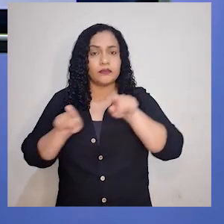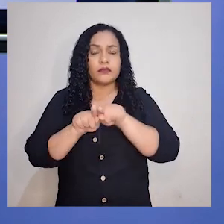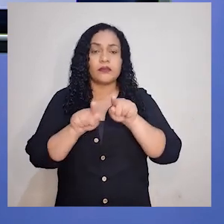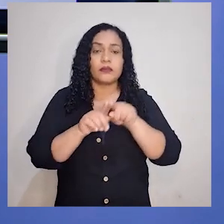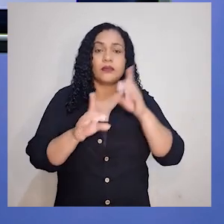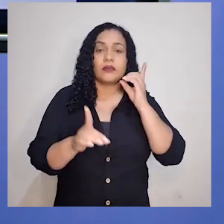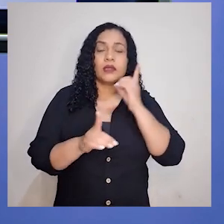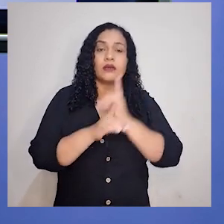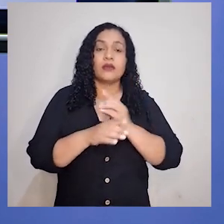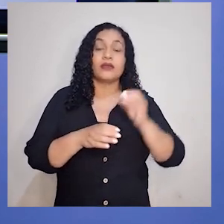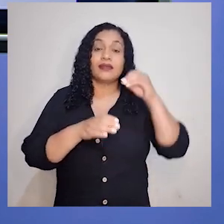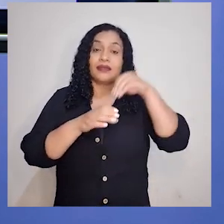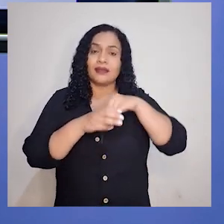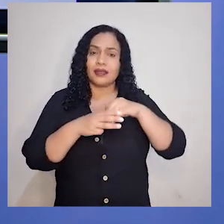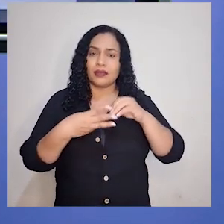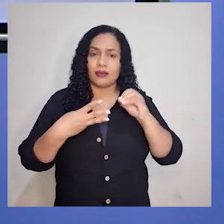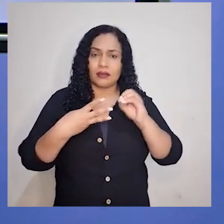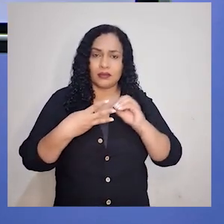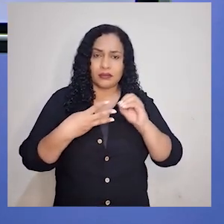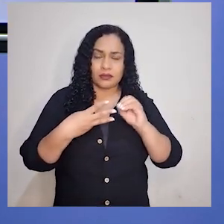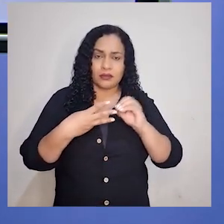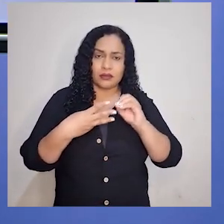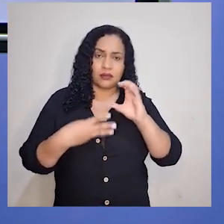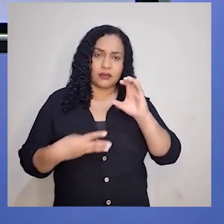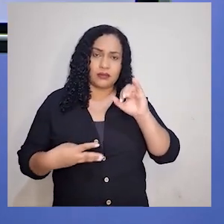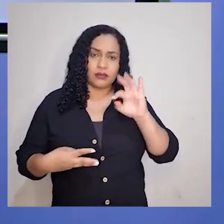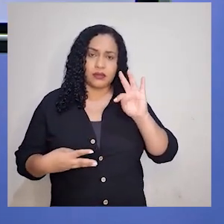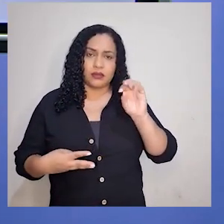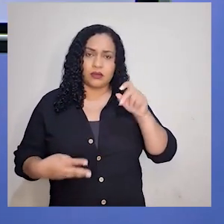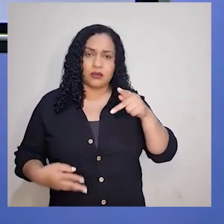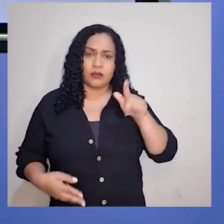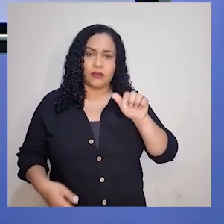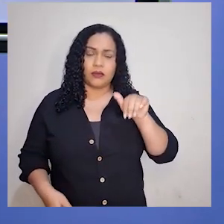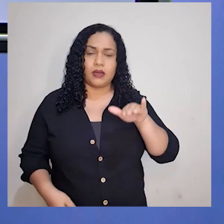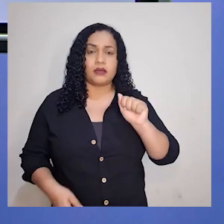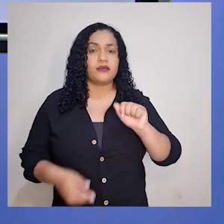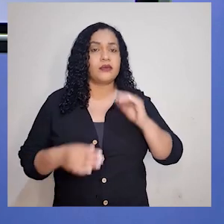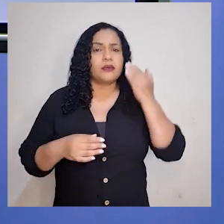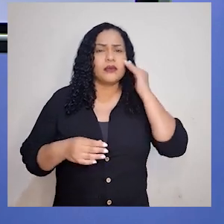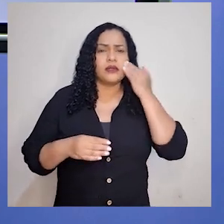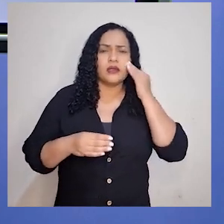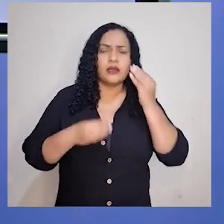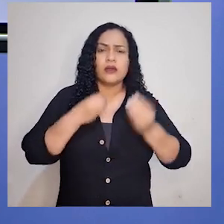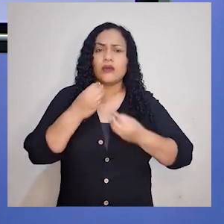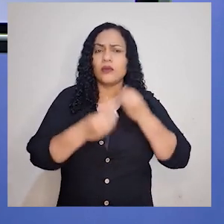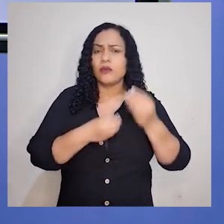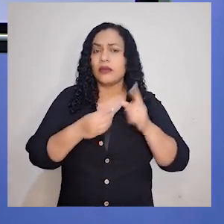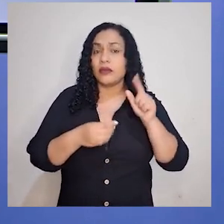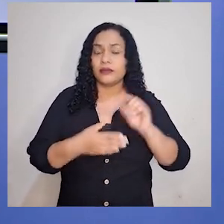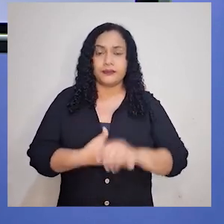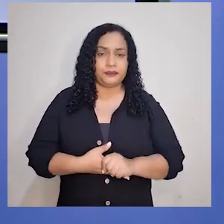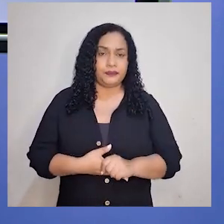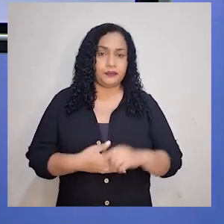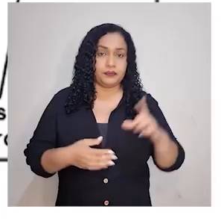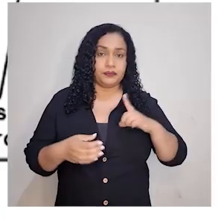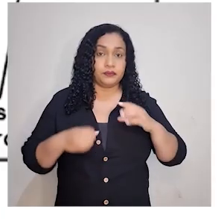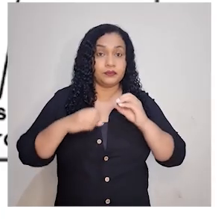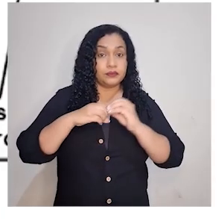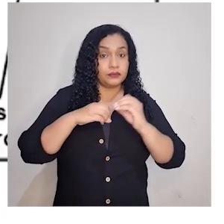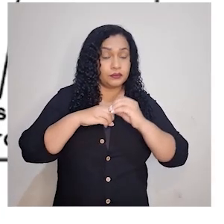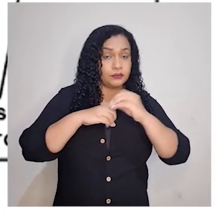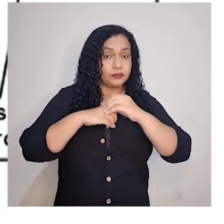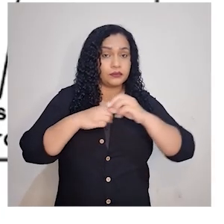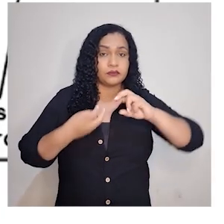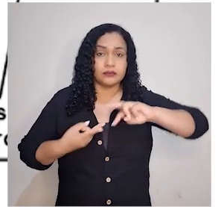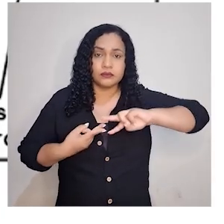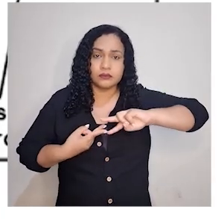Esse RNA também é encontrado no citoplasma da célula, além do núcleo. Vamos entender como que funciona a sua estrutura. Aqui nós